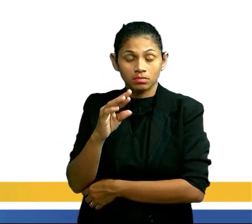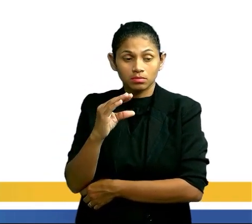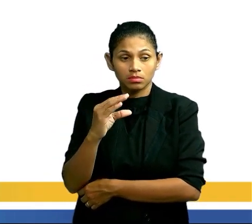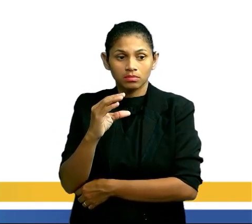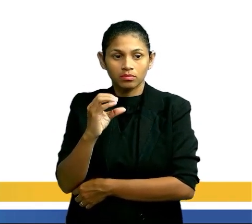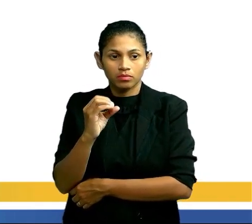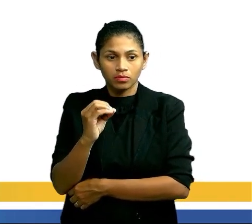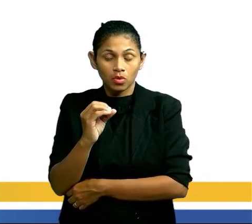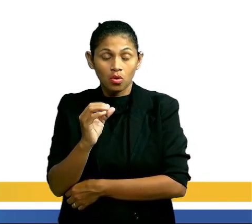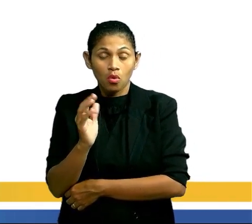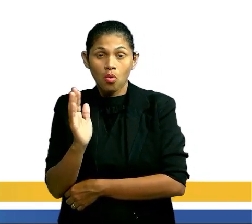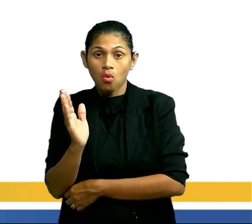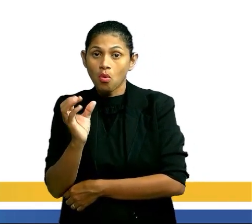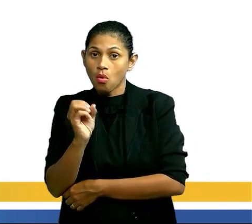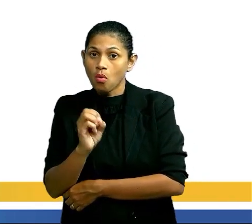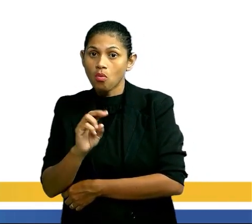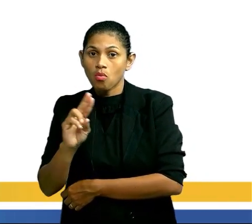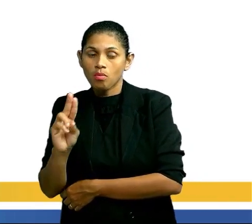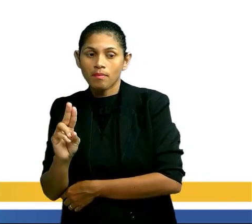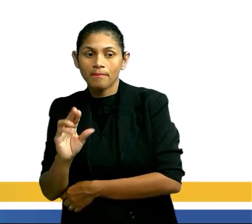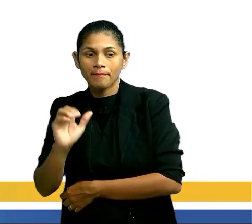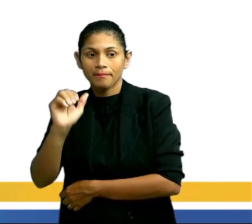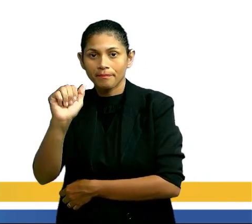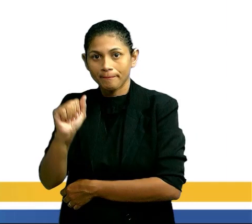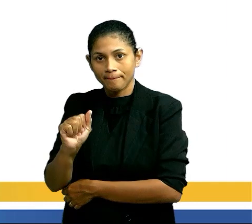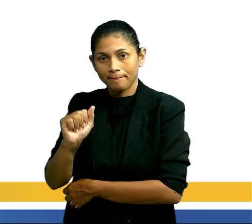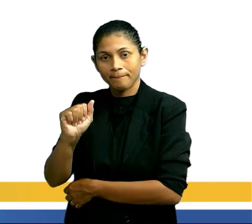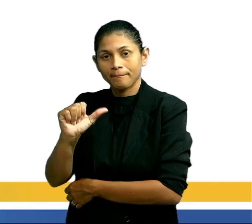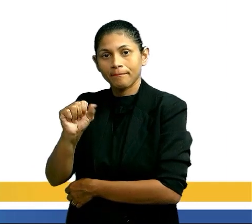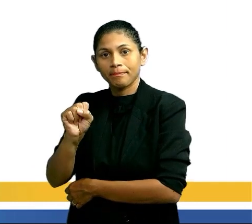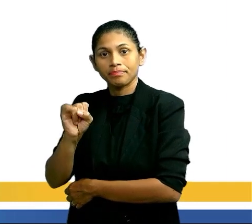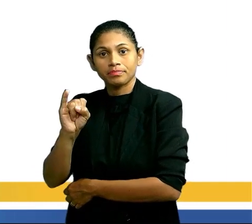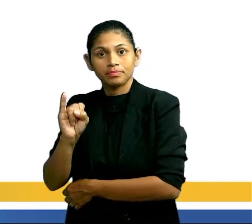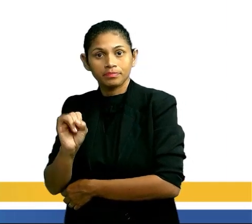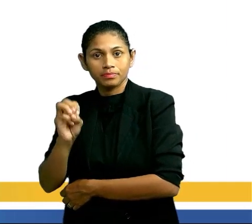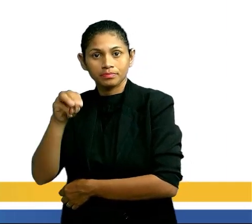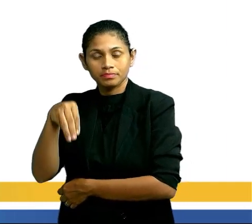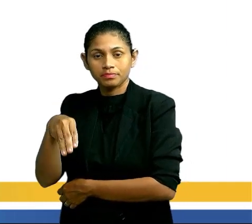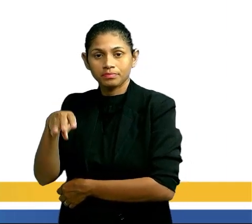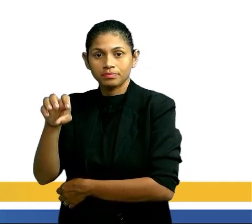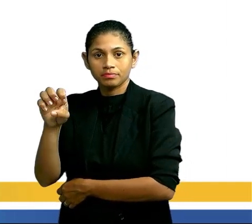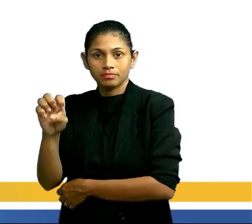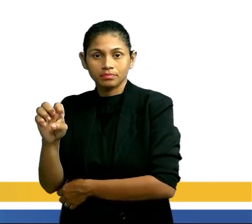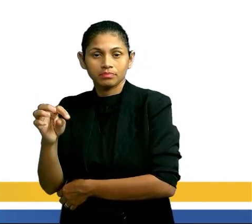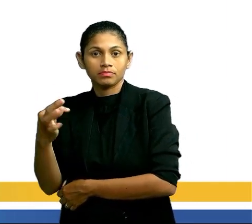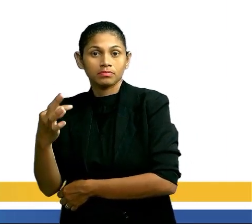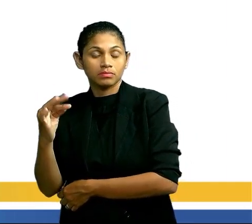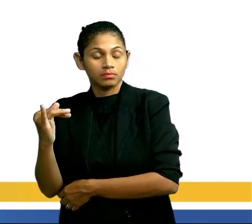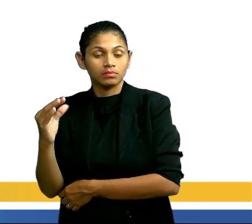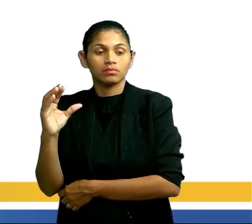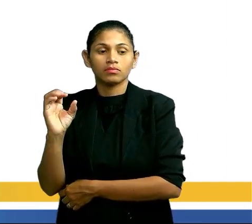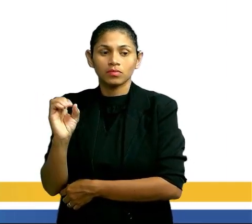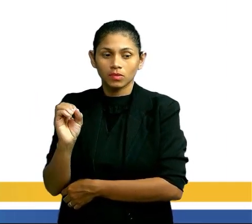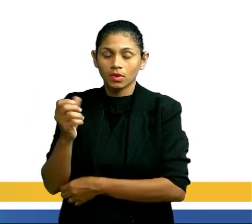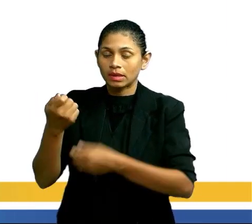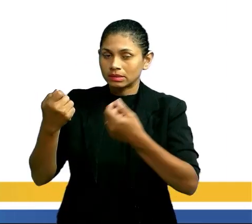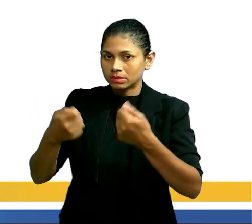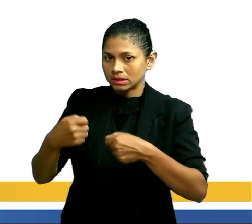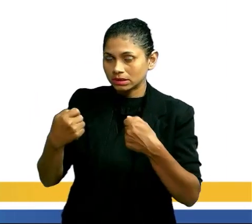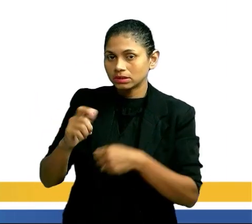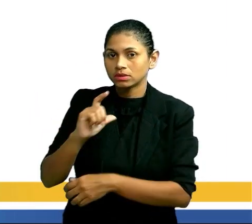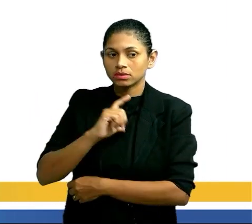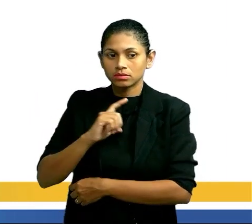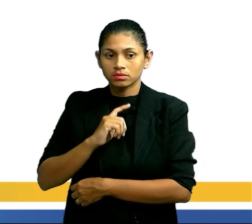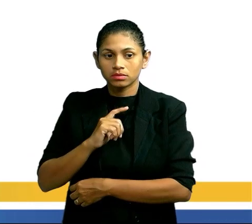simétrico, os lados eles devem ser iguais. Então, se eu tenho 2 carbonos antes desse oxigênio, é necessário que se tenha 2